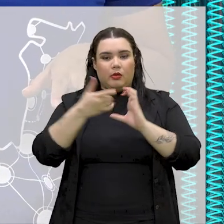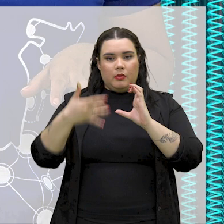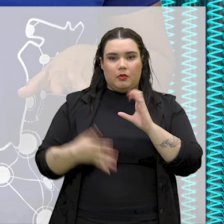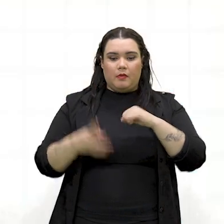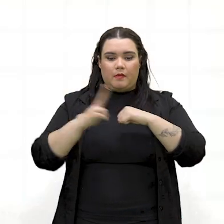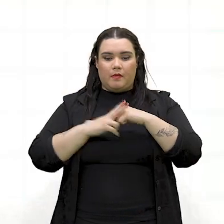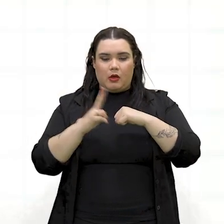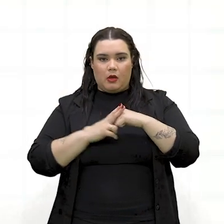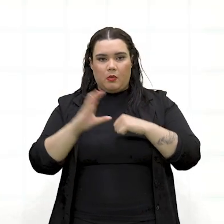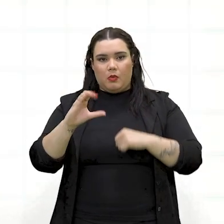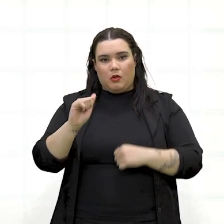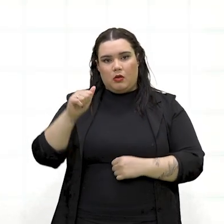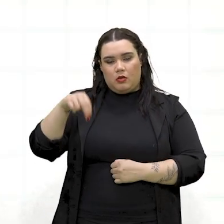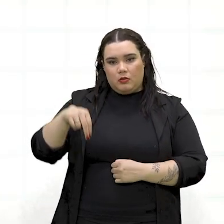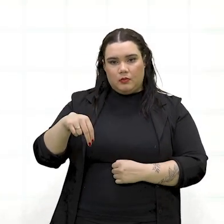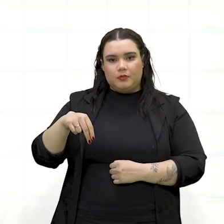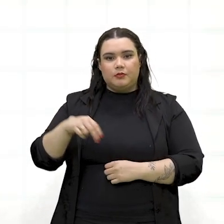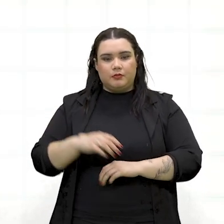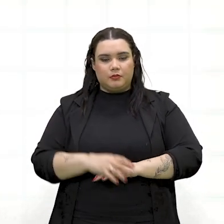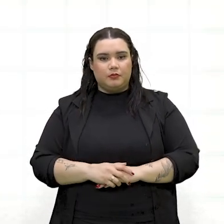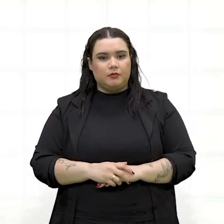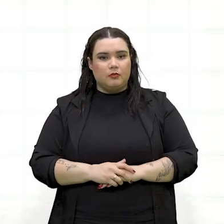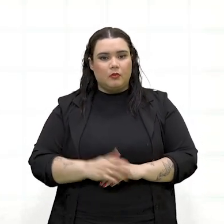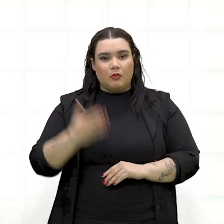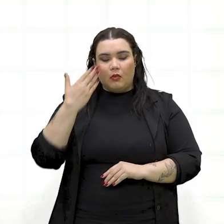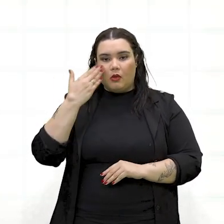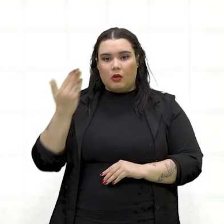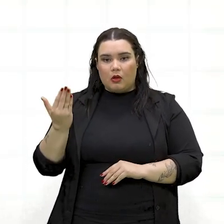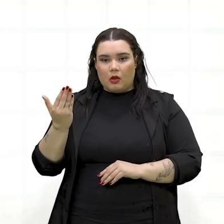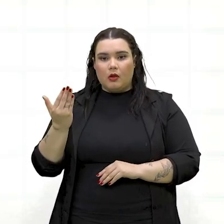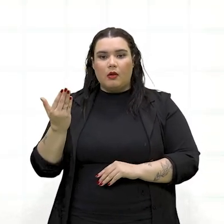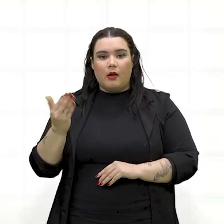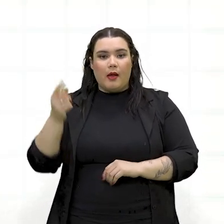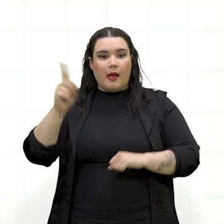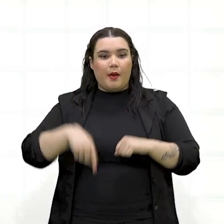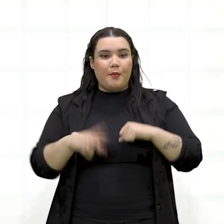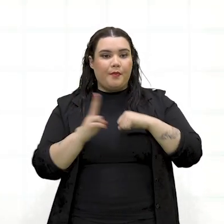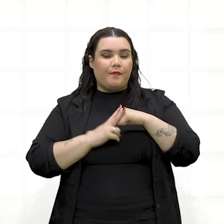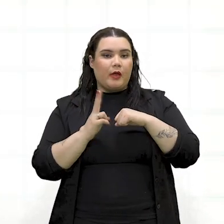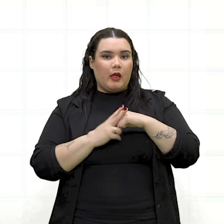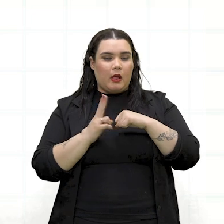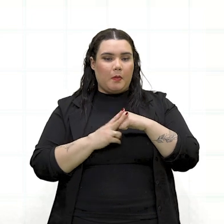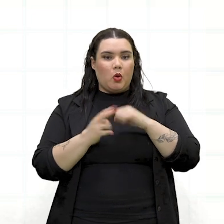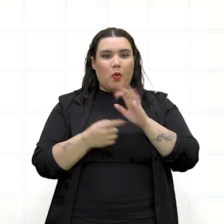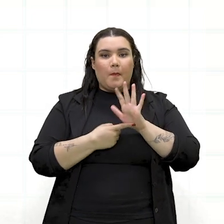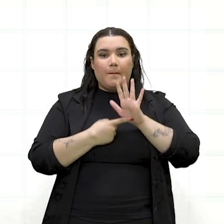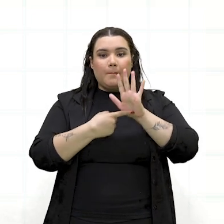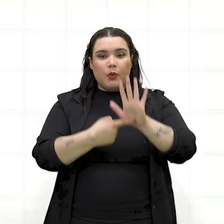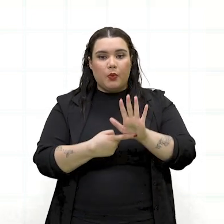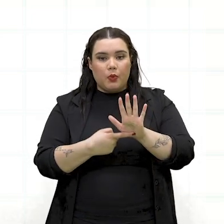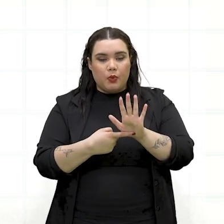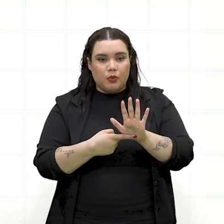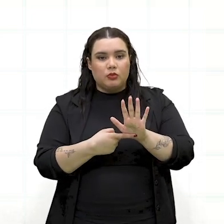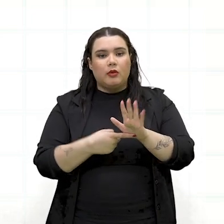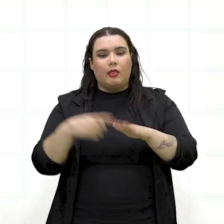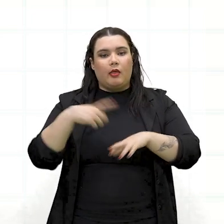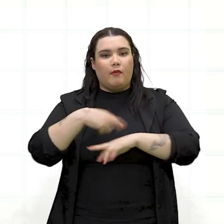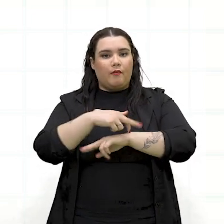modal can, lembrando que ele é um verbo que apresenta